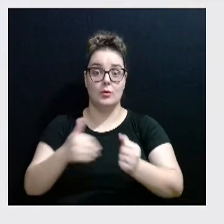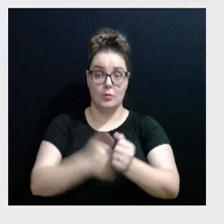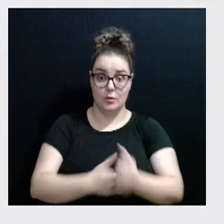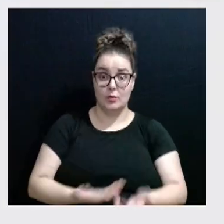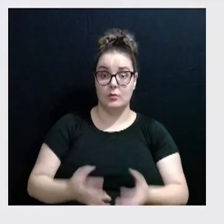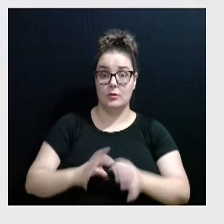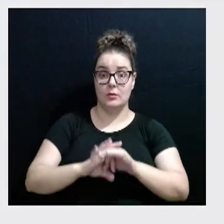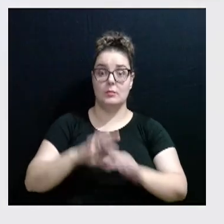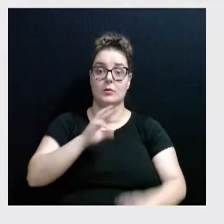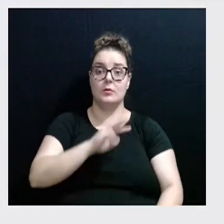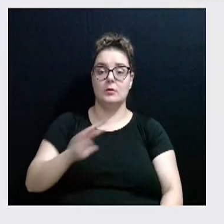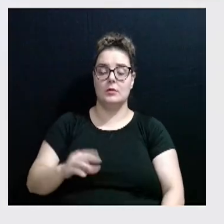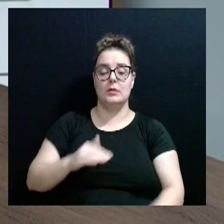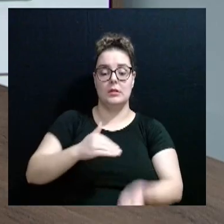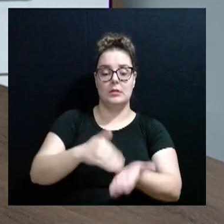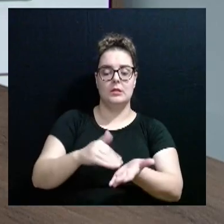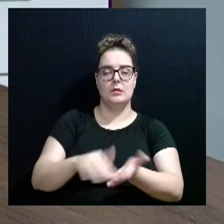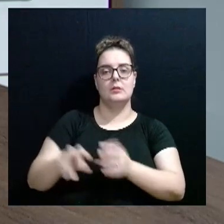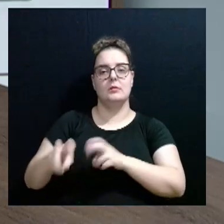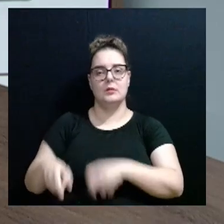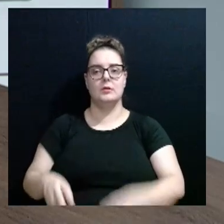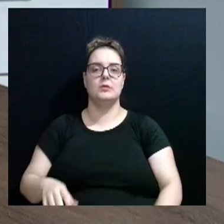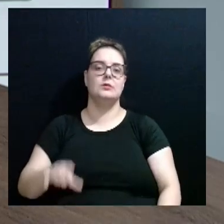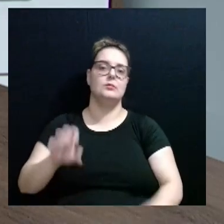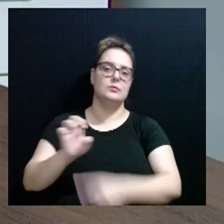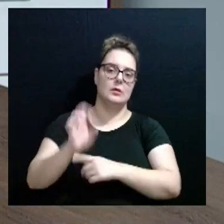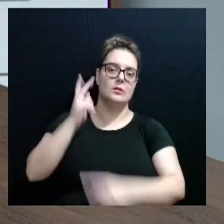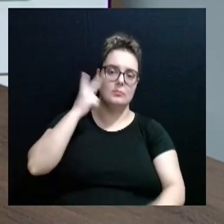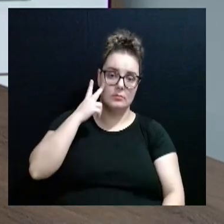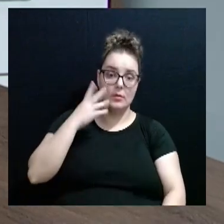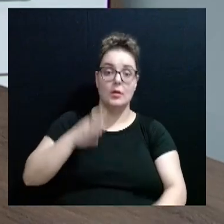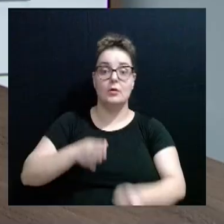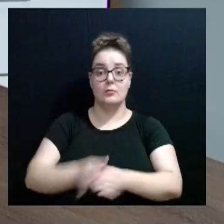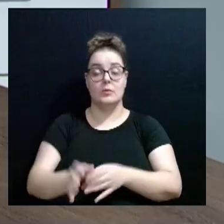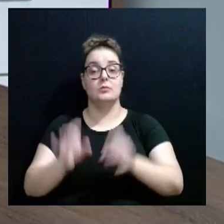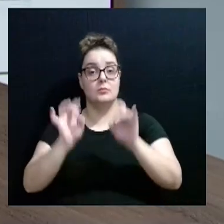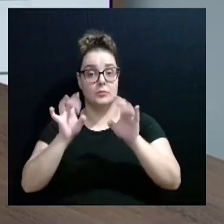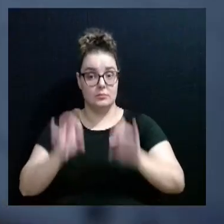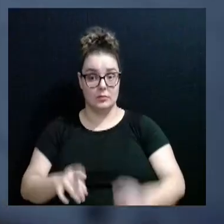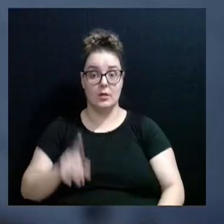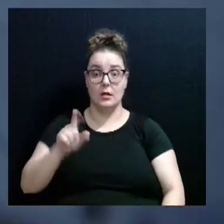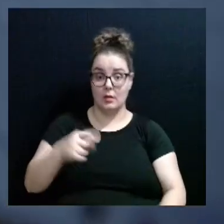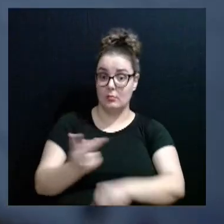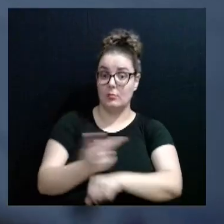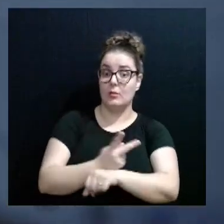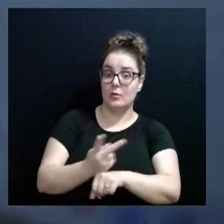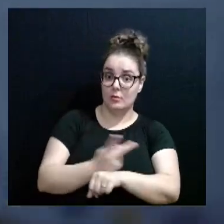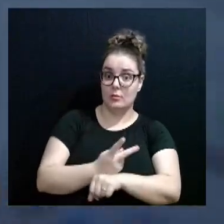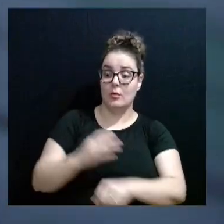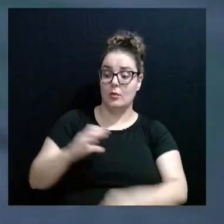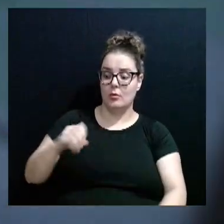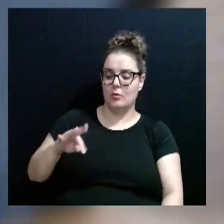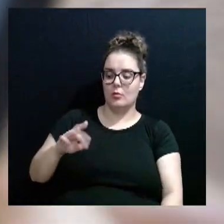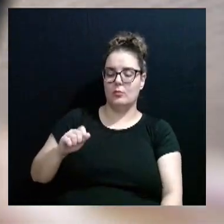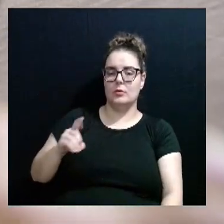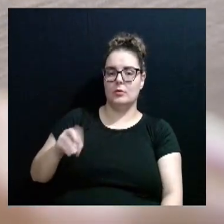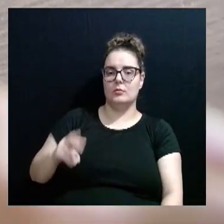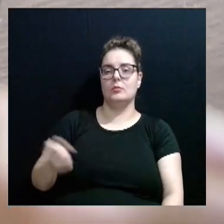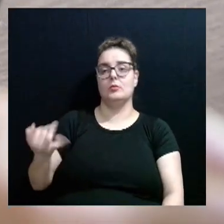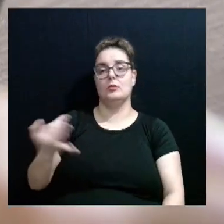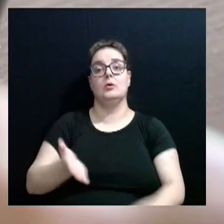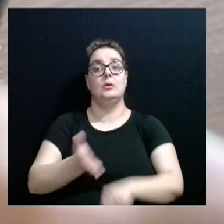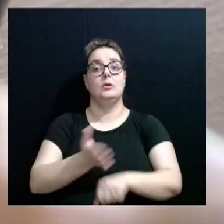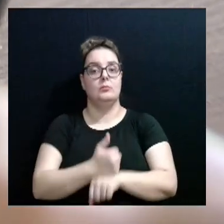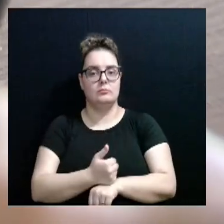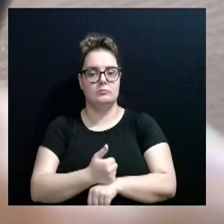da Fazenda de São Paulo. A recomendação dos especialistas é procurar o seu contador o quanto antes para parametrizar